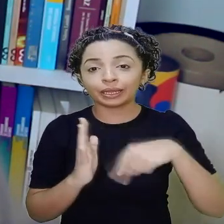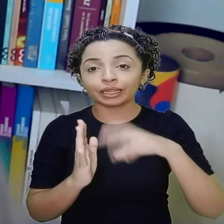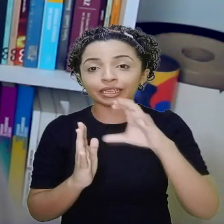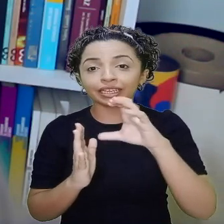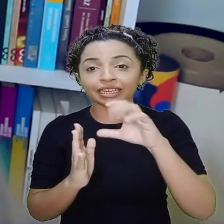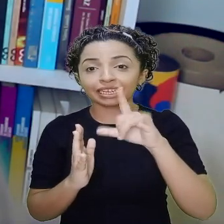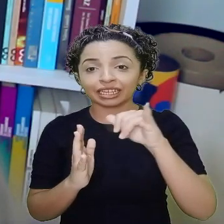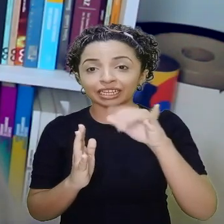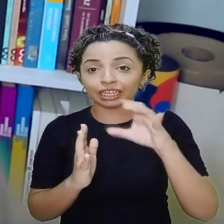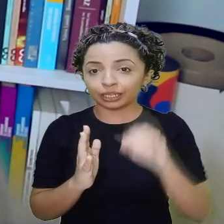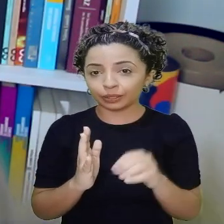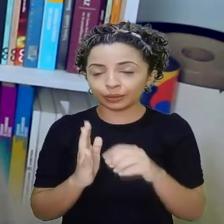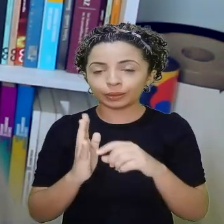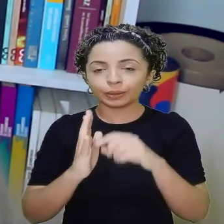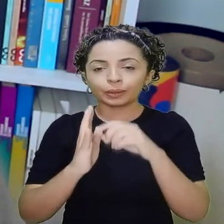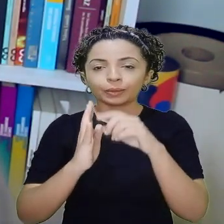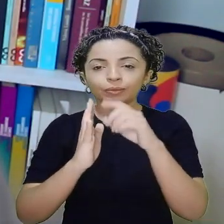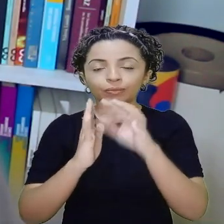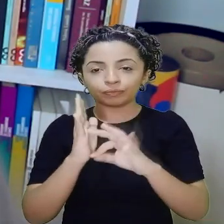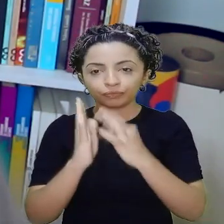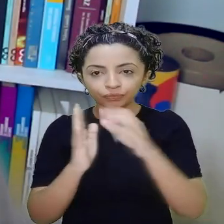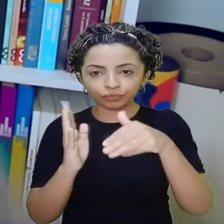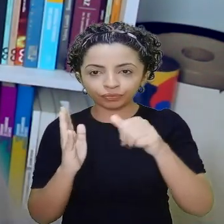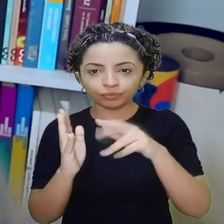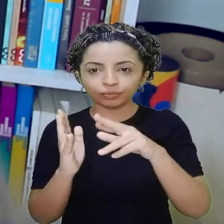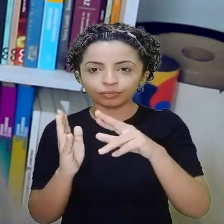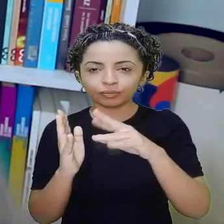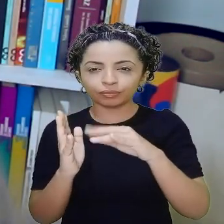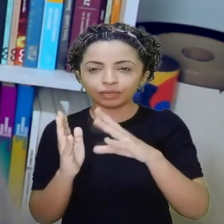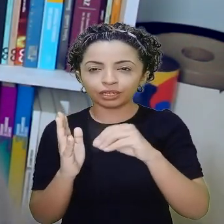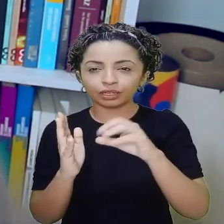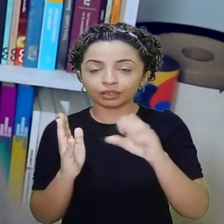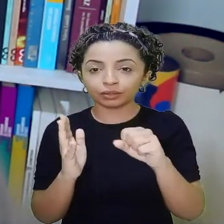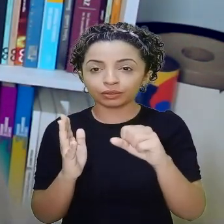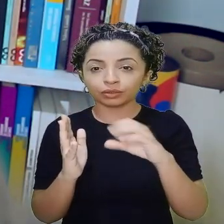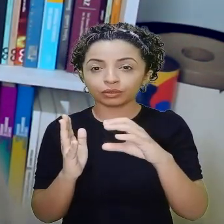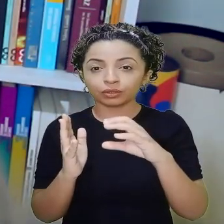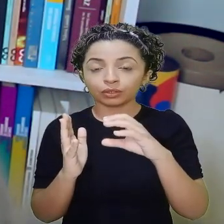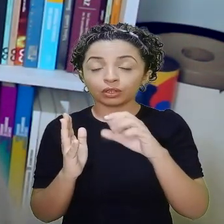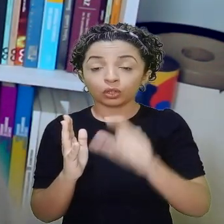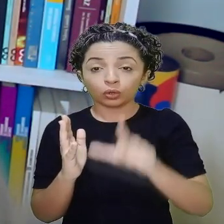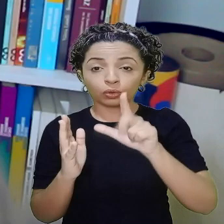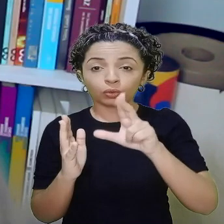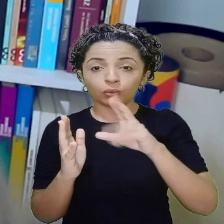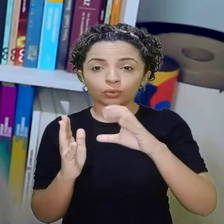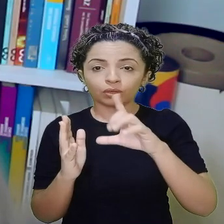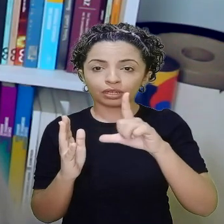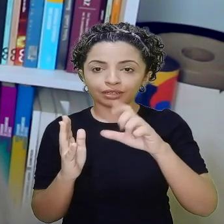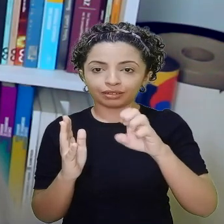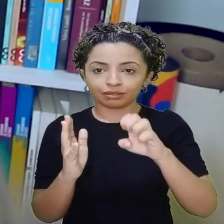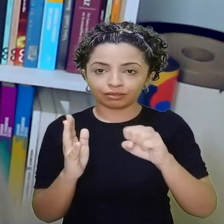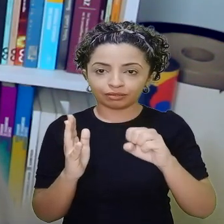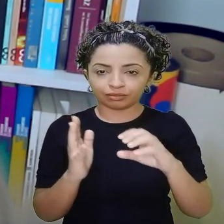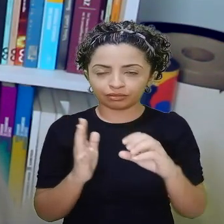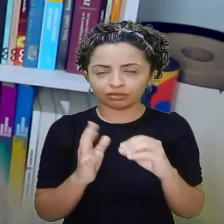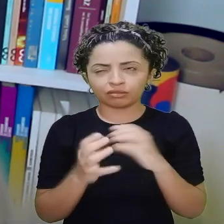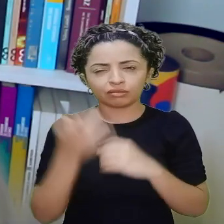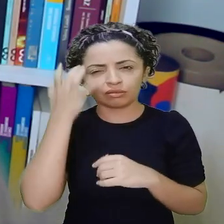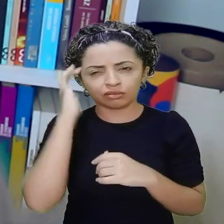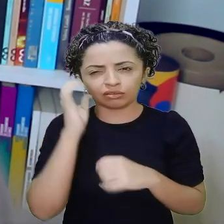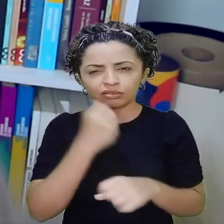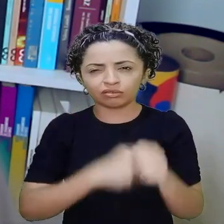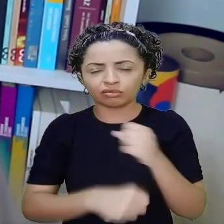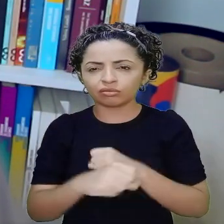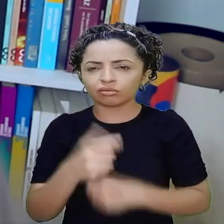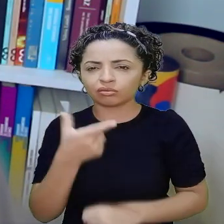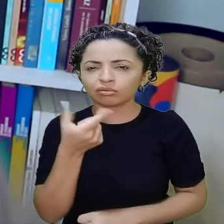do Marco Lucchesi, que é um livro de 2014, eu acho que é um livro de 2014.